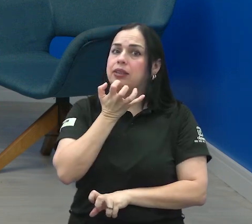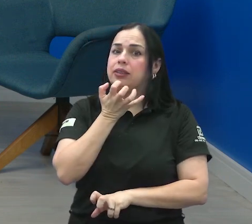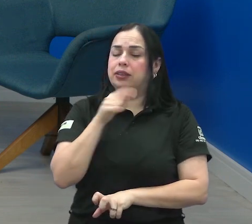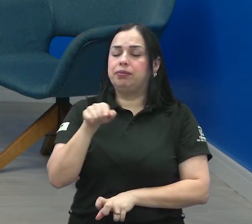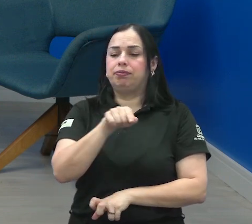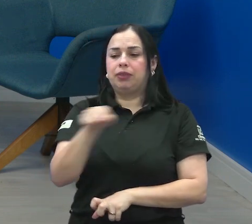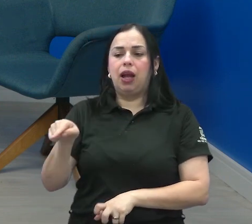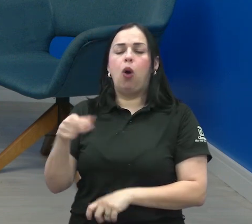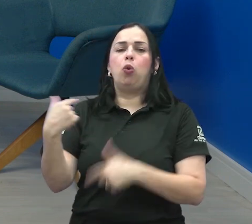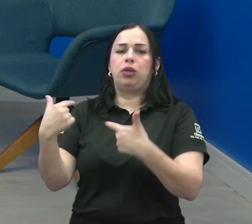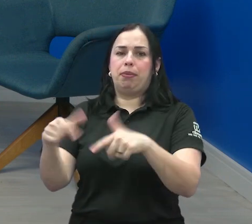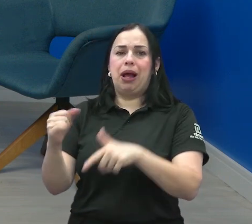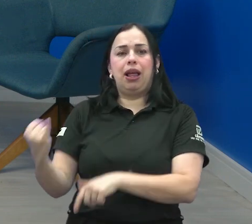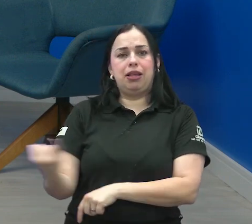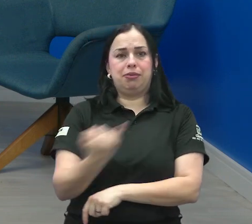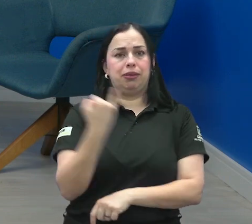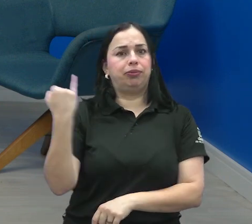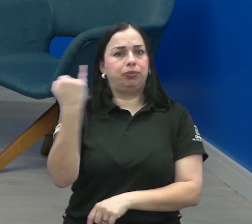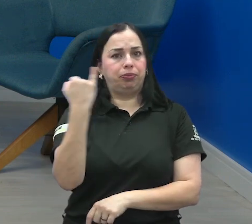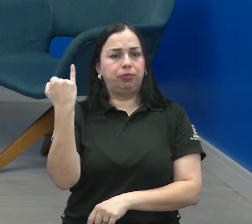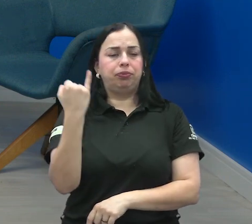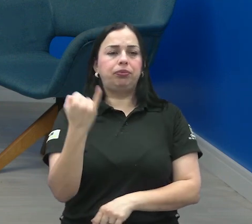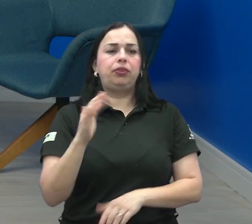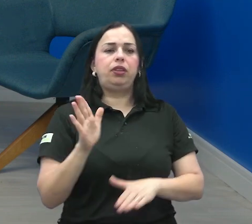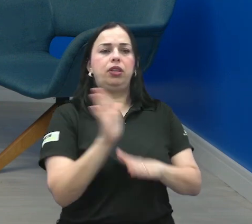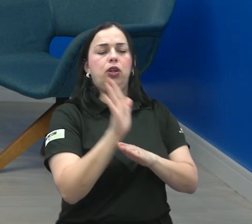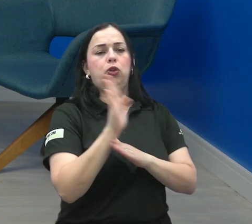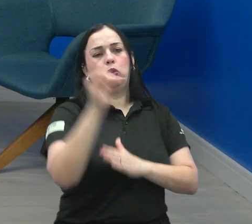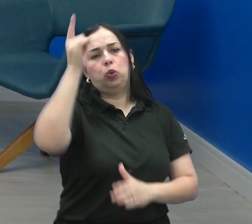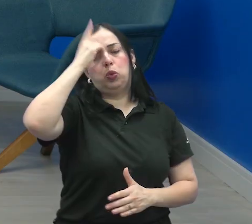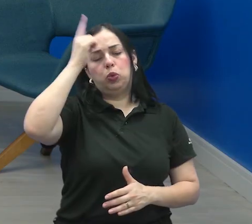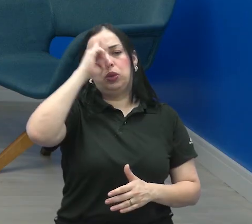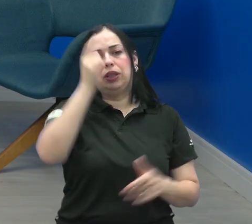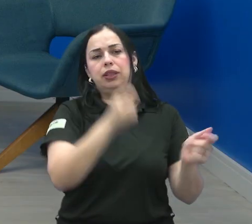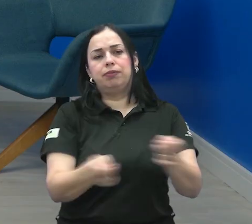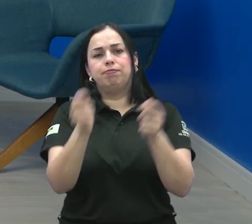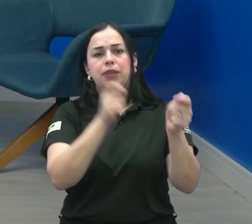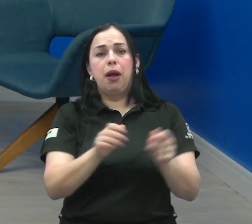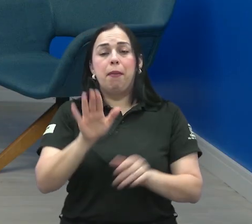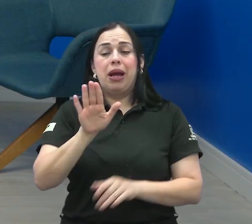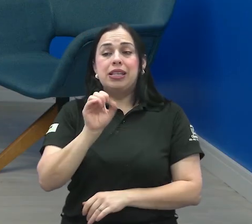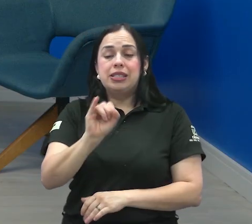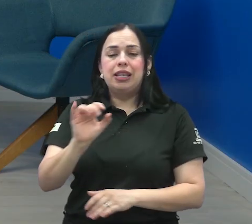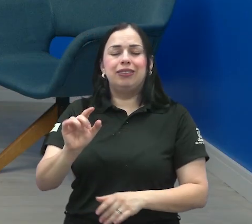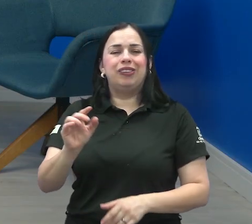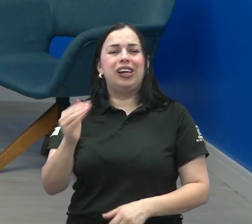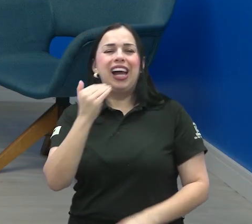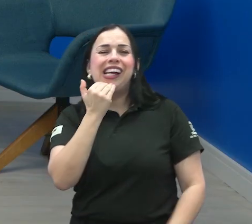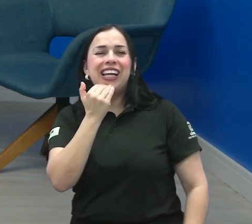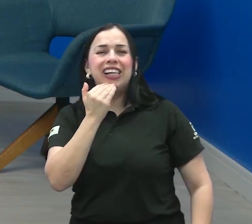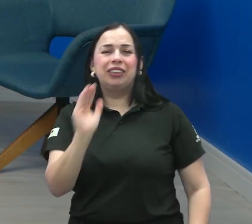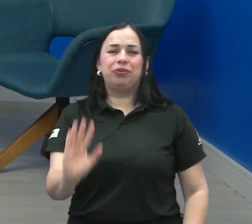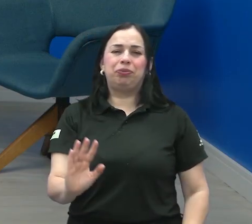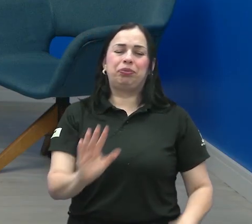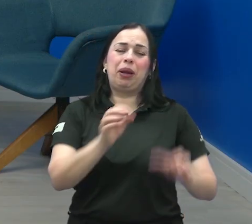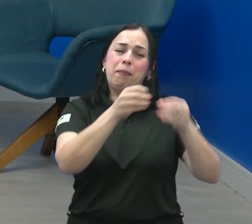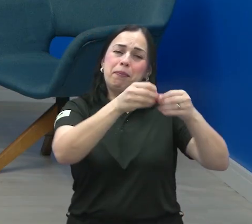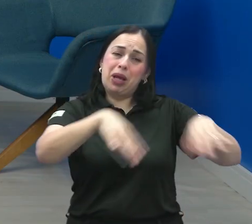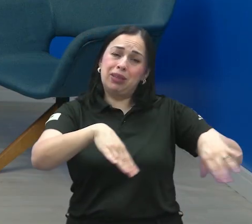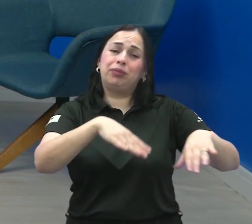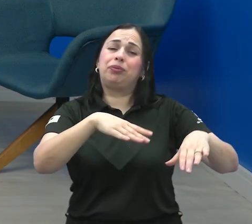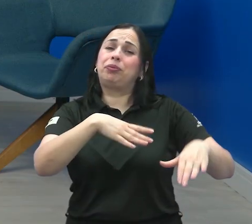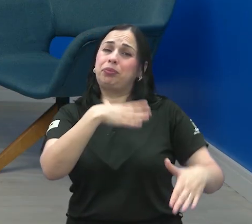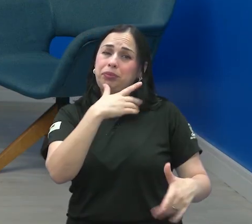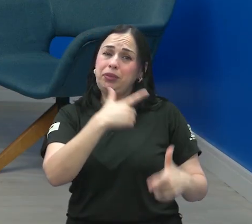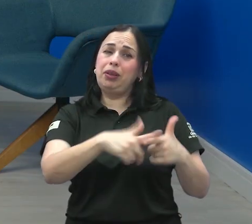tema muito sério. Serviços essenciais, eles são importantes para o dia a dia das pessoas e quando isso não acontece da maneira